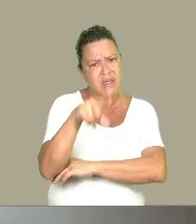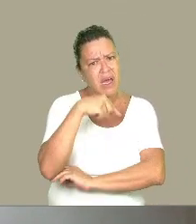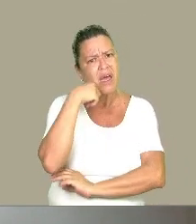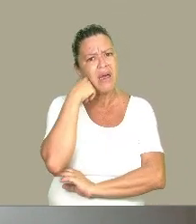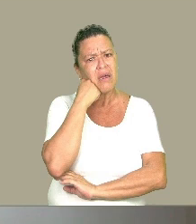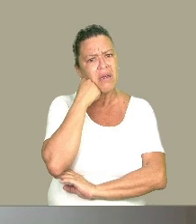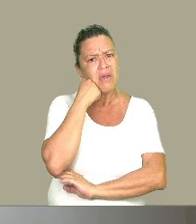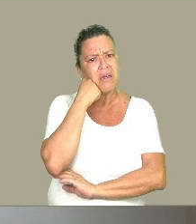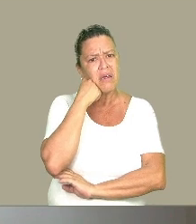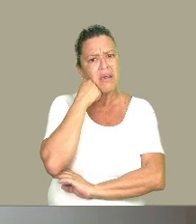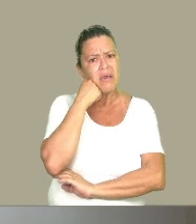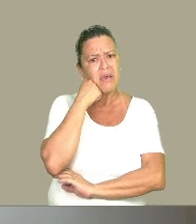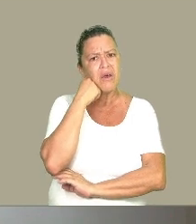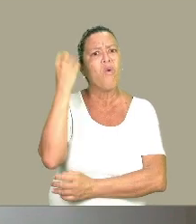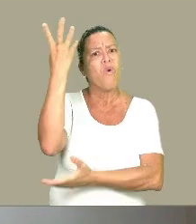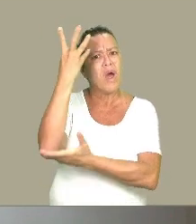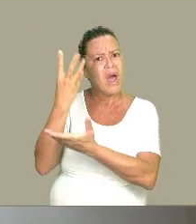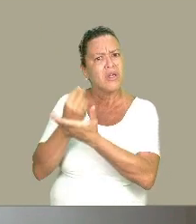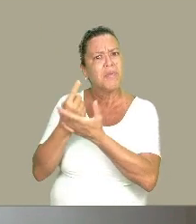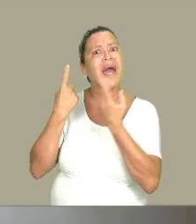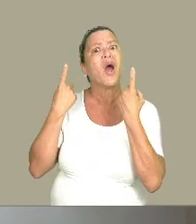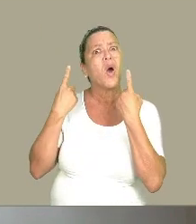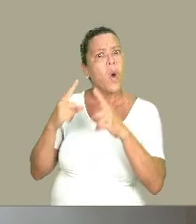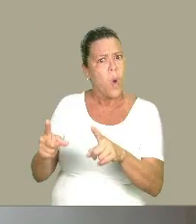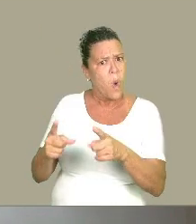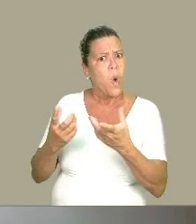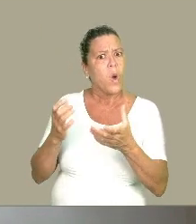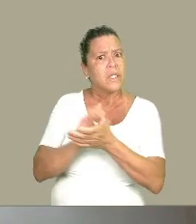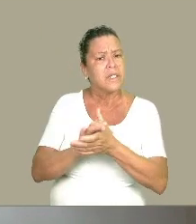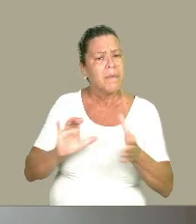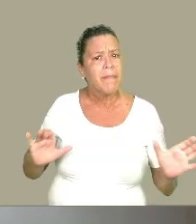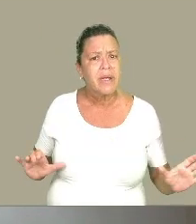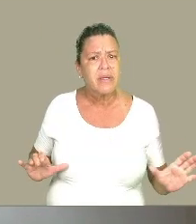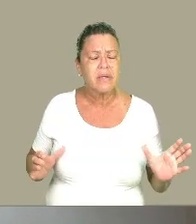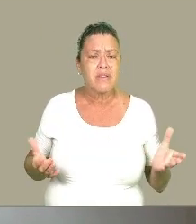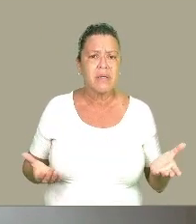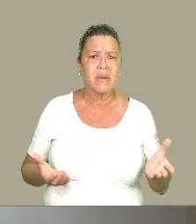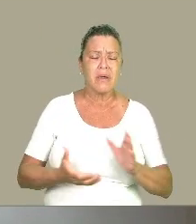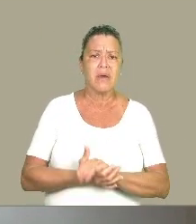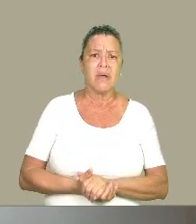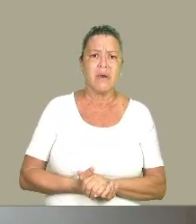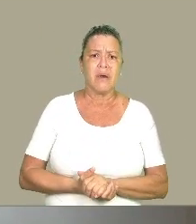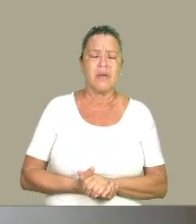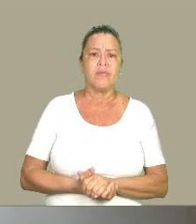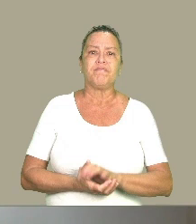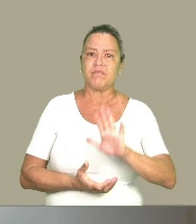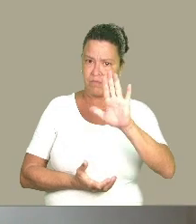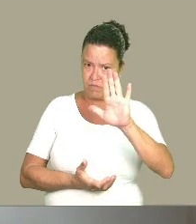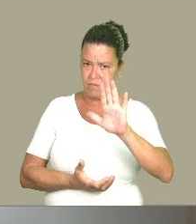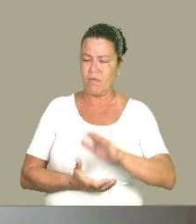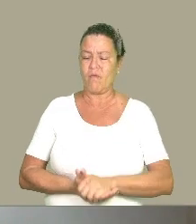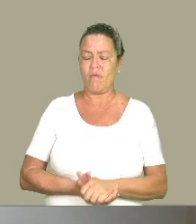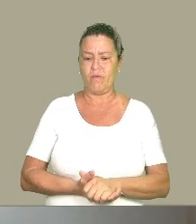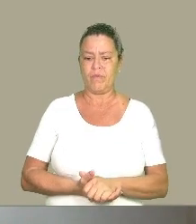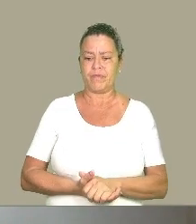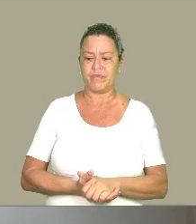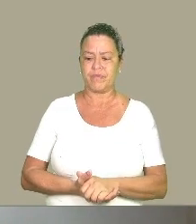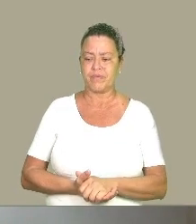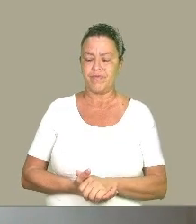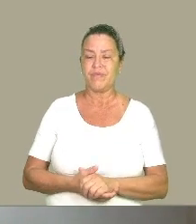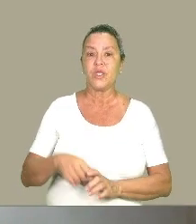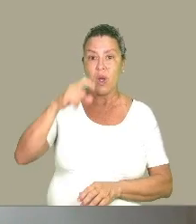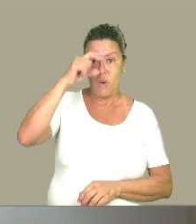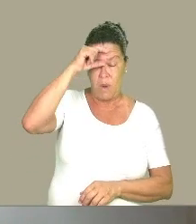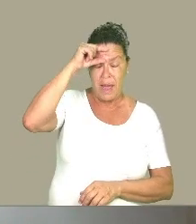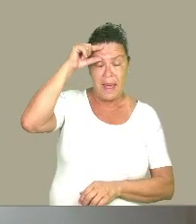o Espiritismo ele é contra, né, a separação conjugal? A gente vai voltar a essa mensagem do Emmanuel